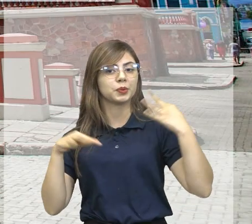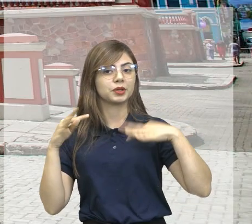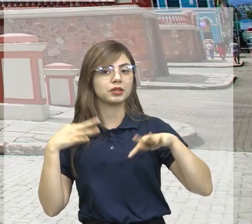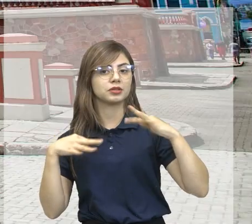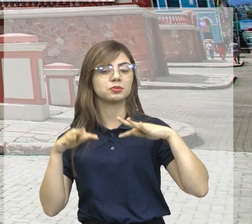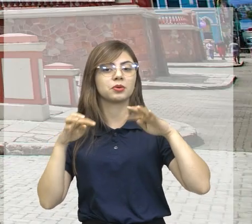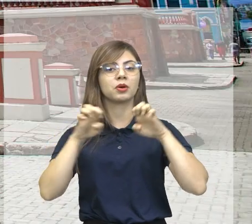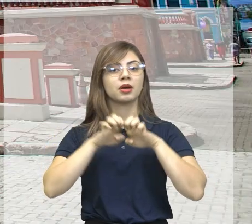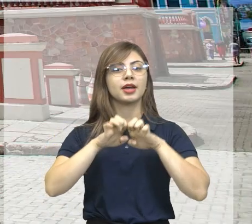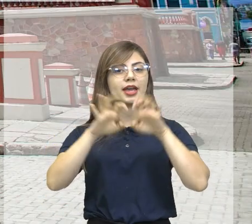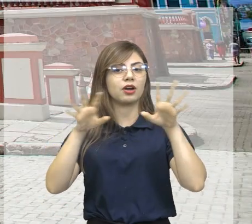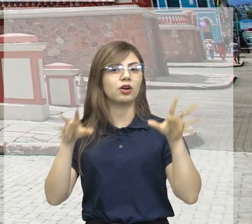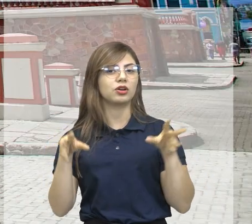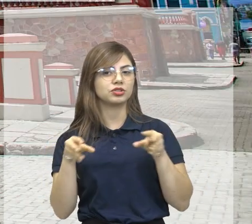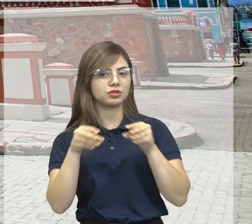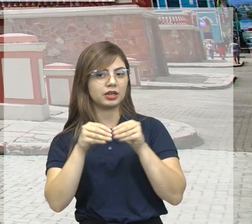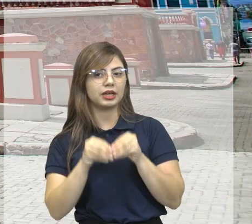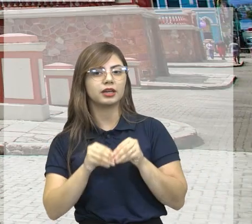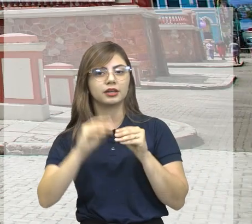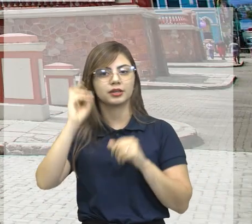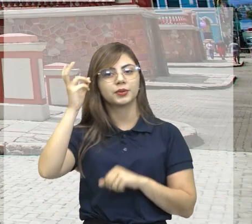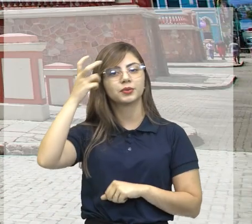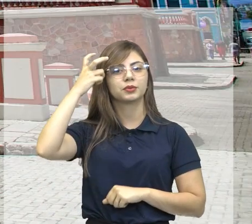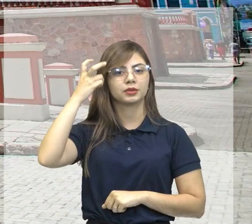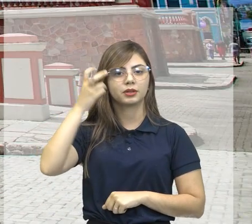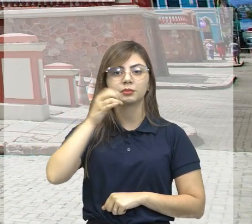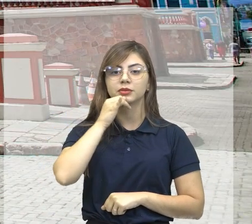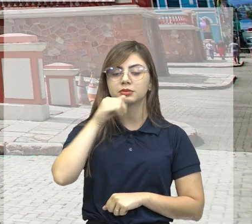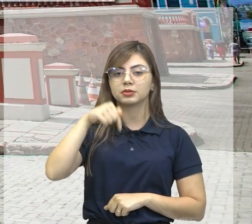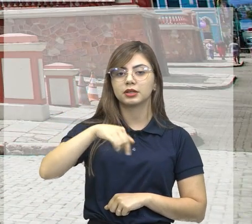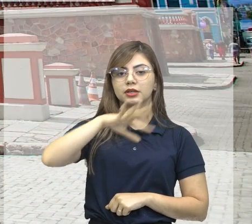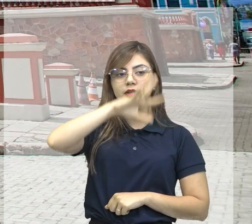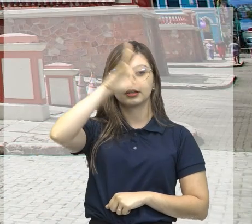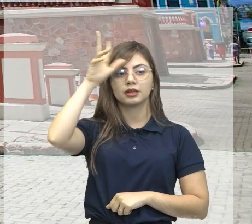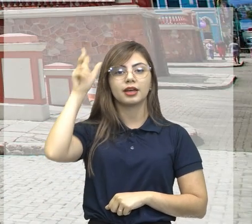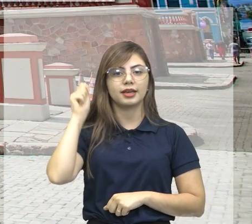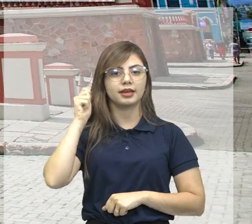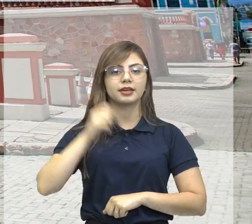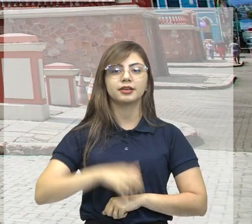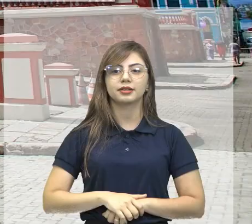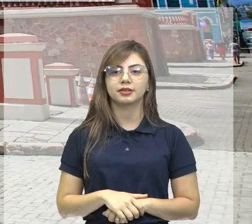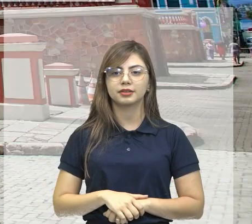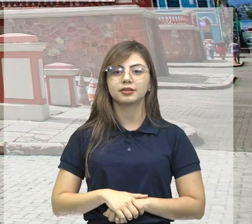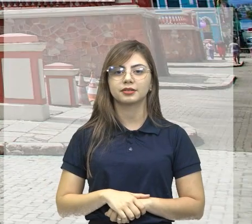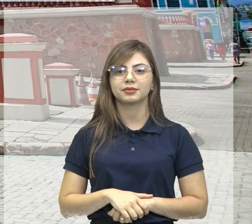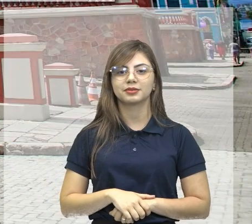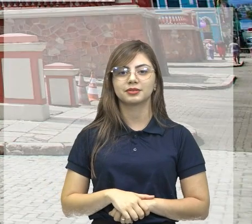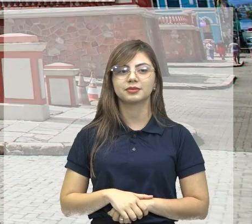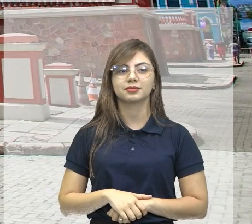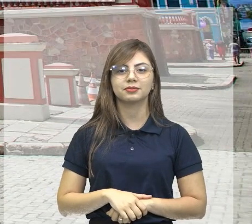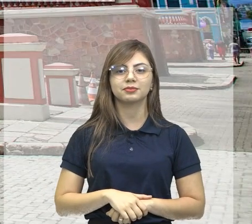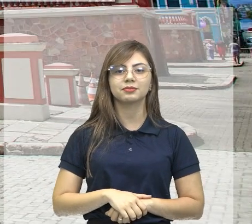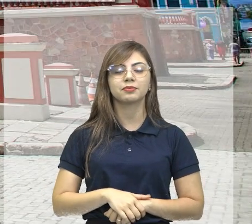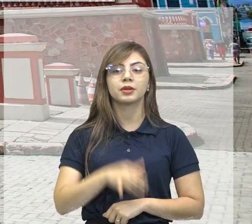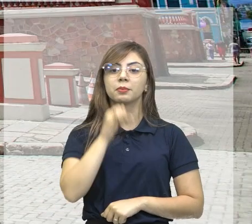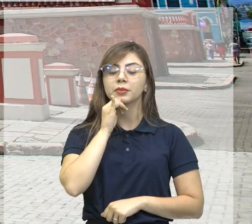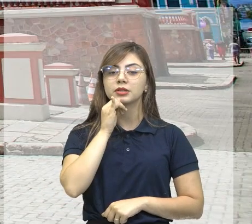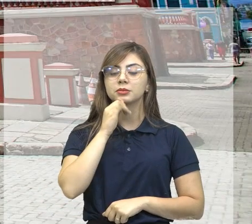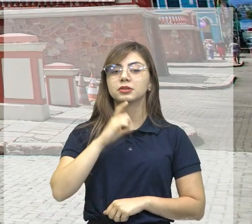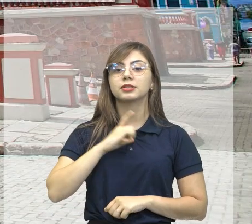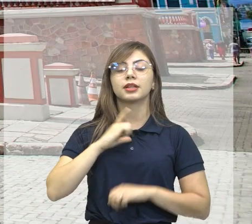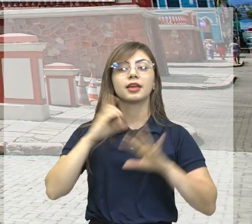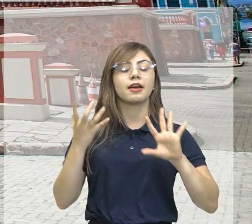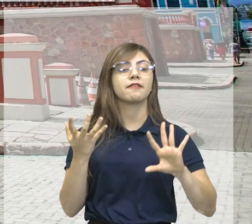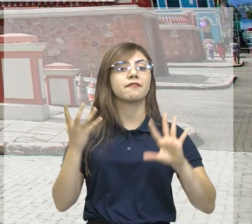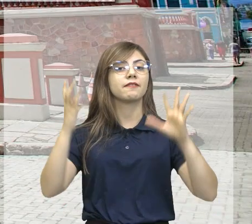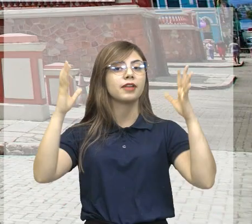e cultural. Cultural como? As feiras e eventos, como o Festival de Parintins